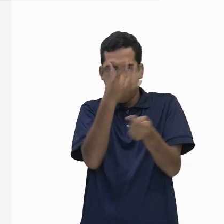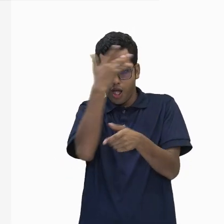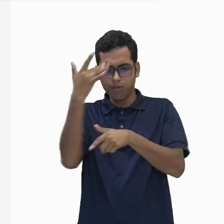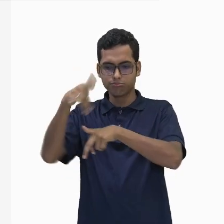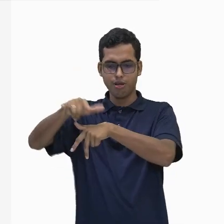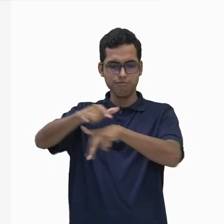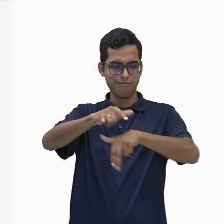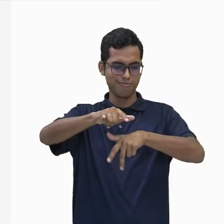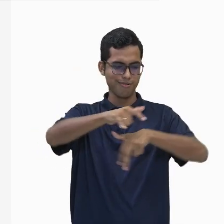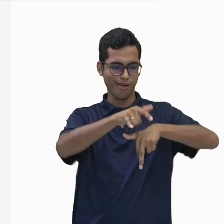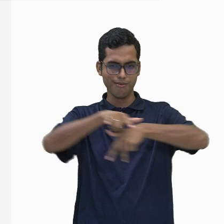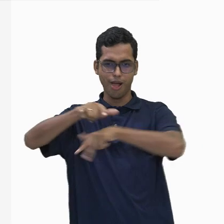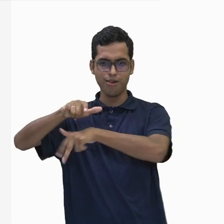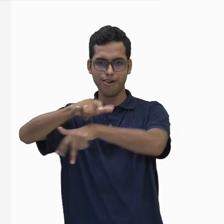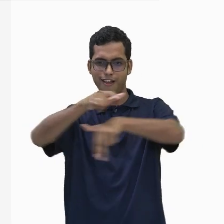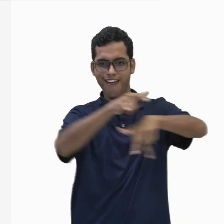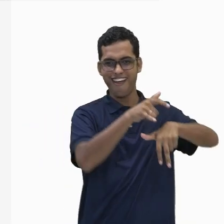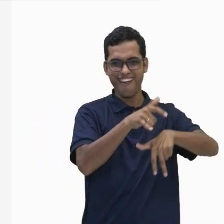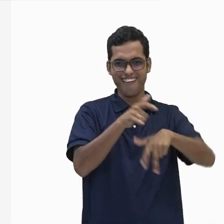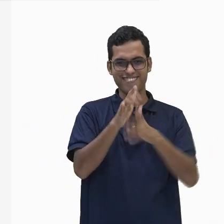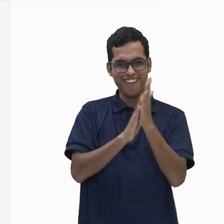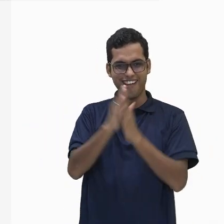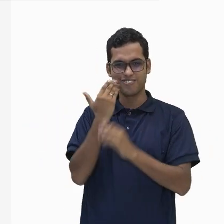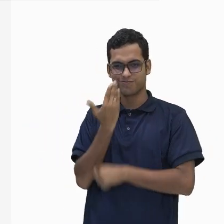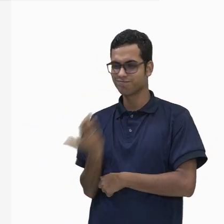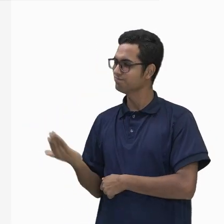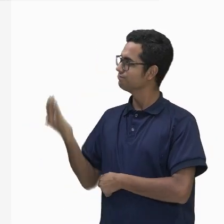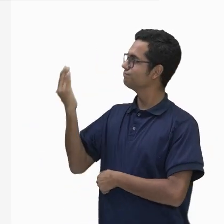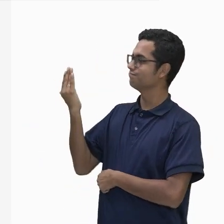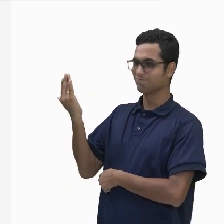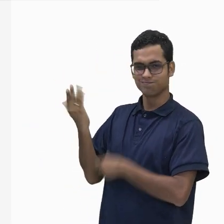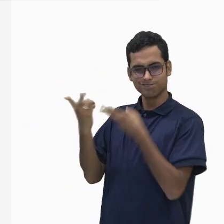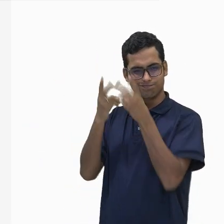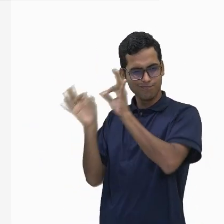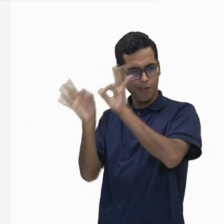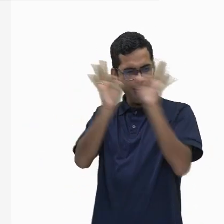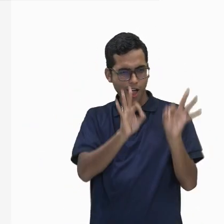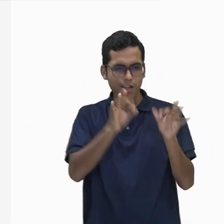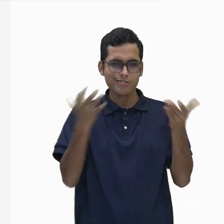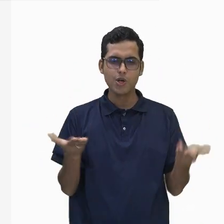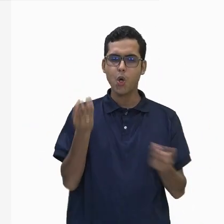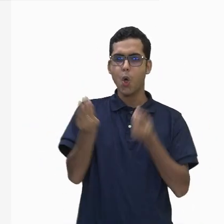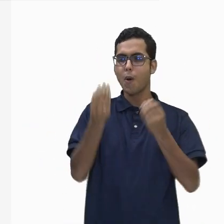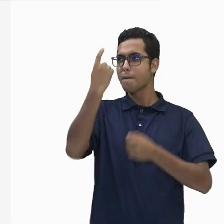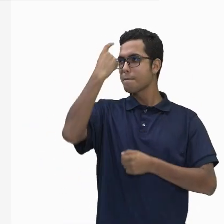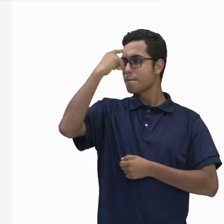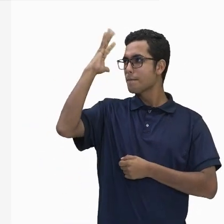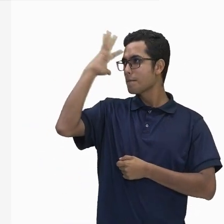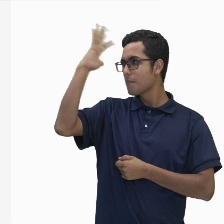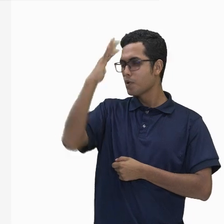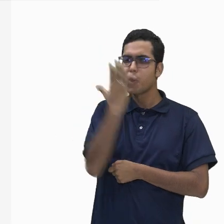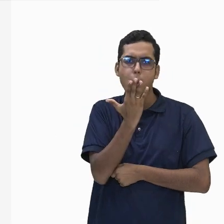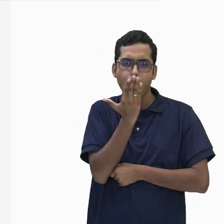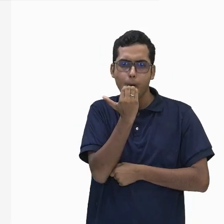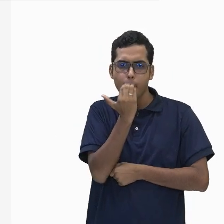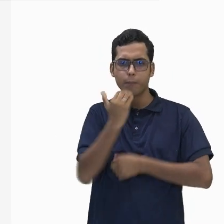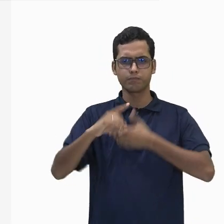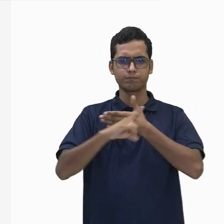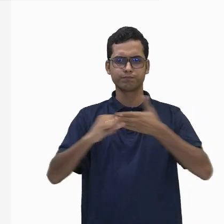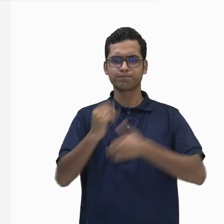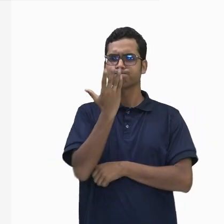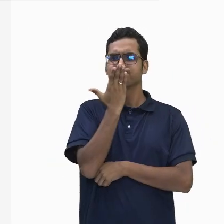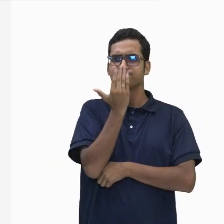andando. Vocês estão vendo isso daí? Então, olha só o pensamento de Nietzsche. Olha só